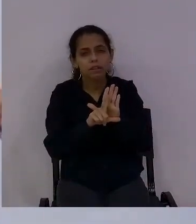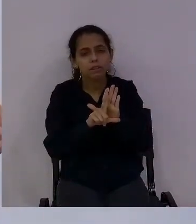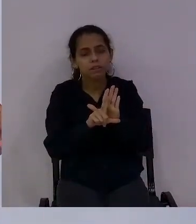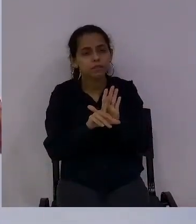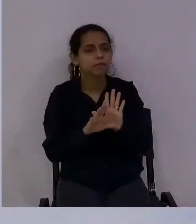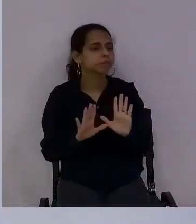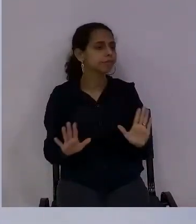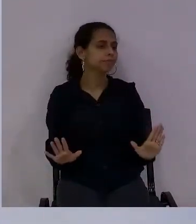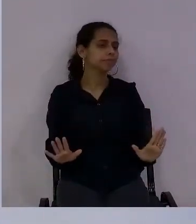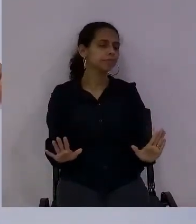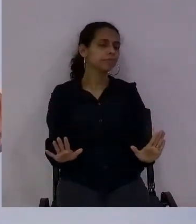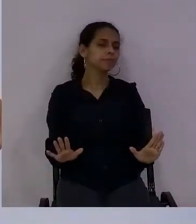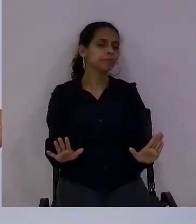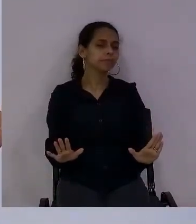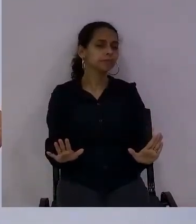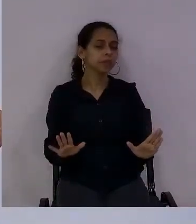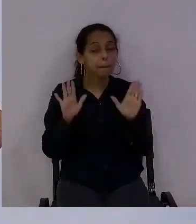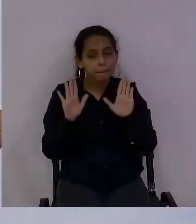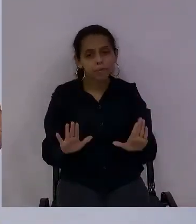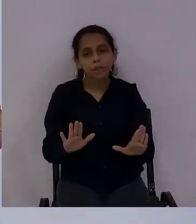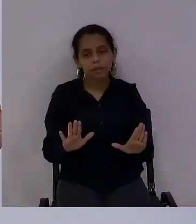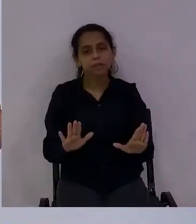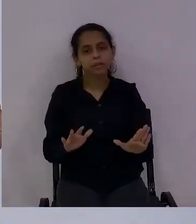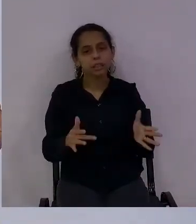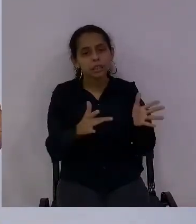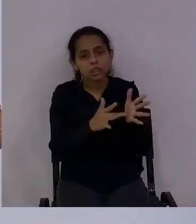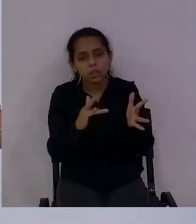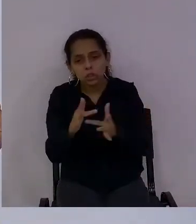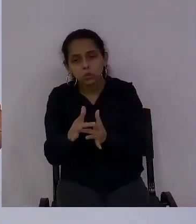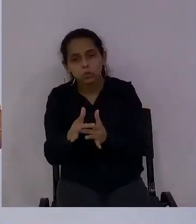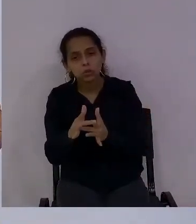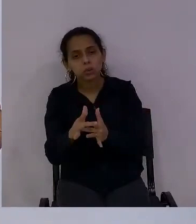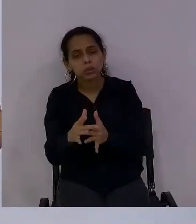isso por você por meio de Cristo.